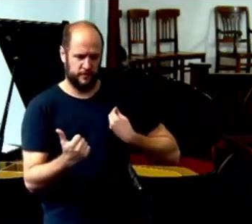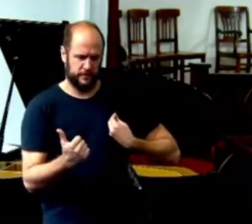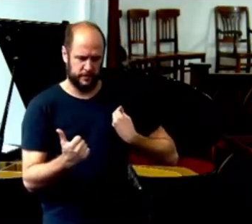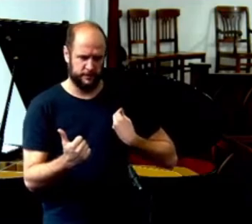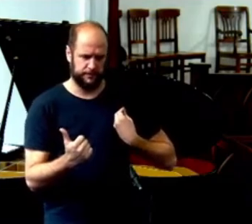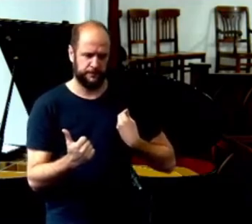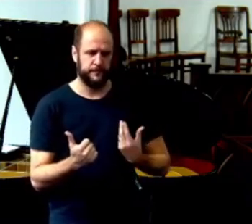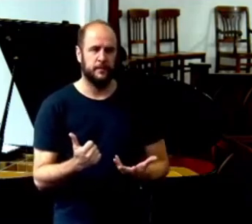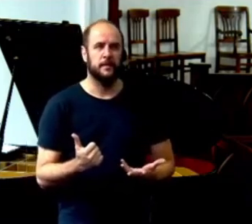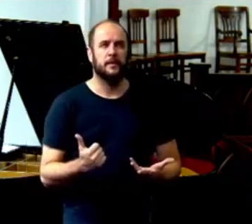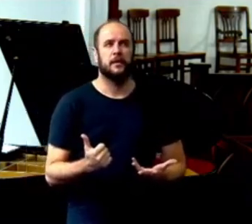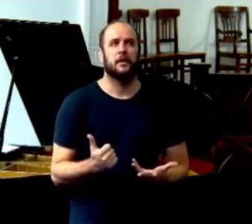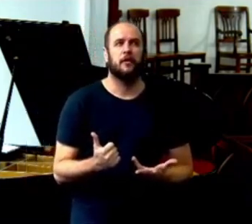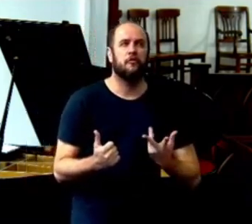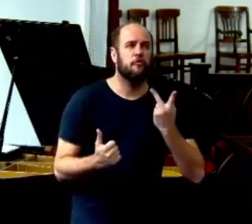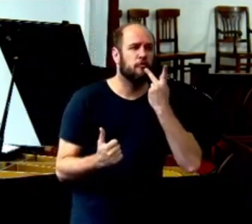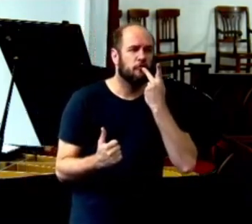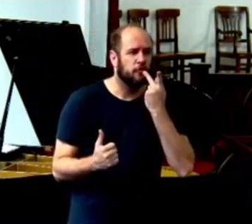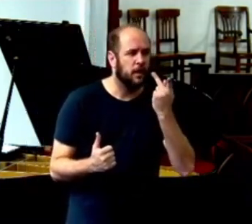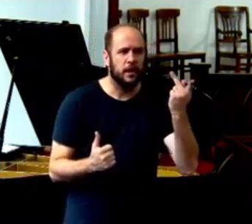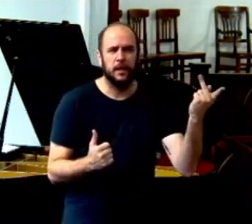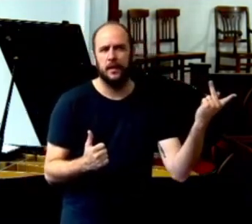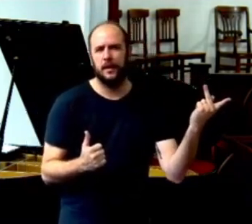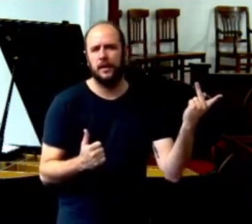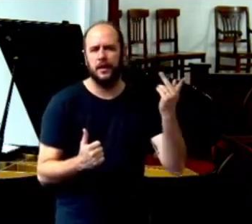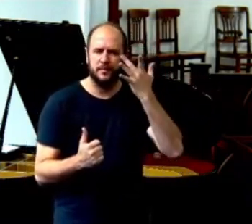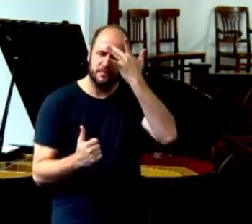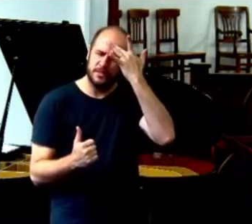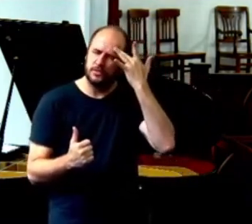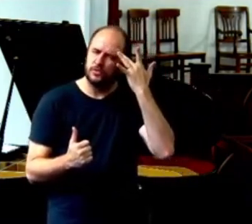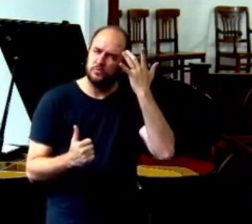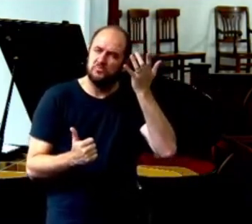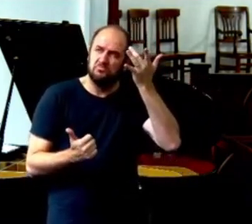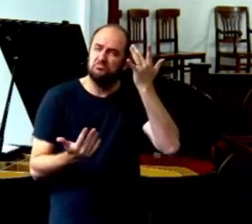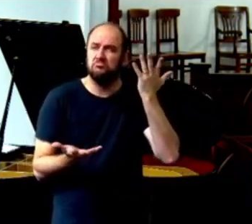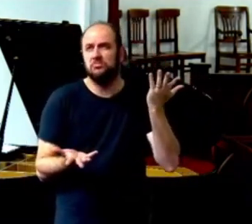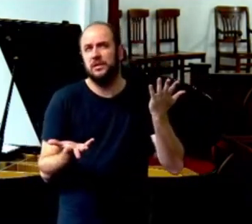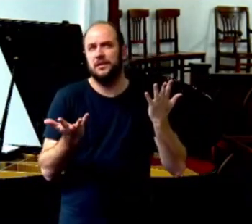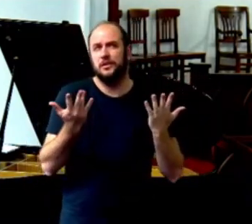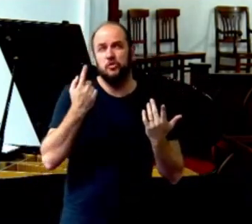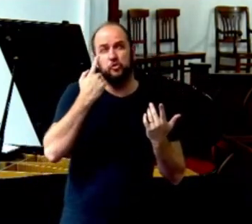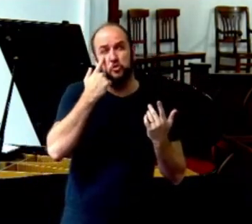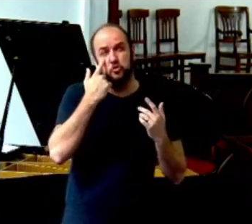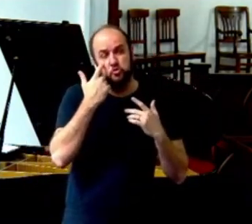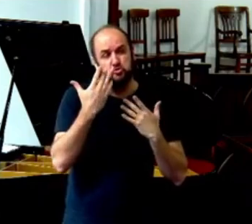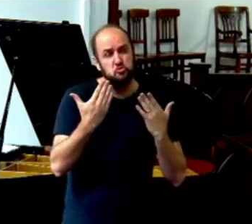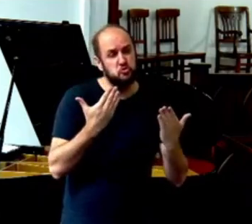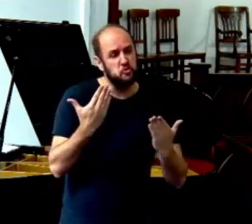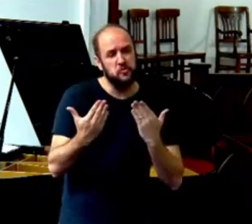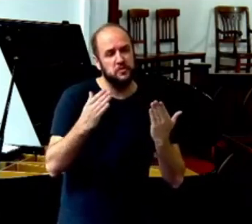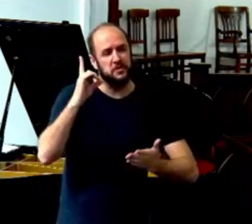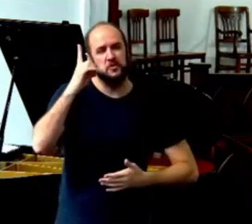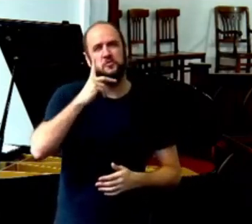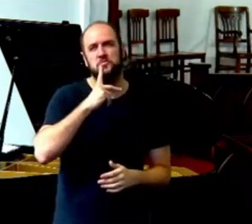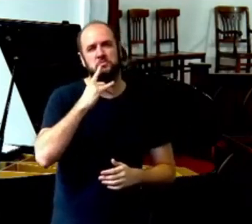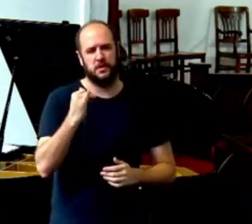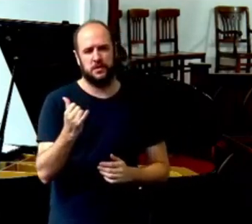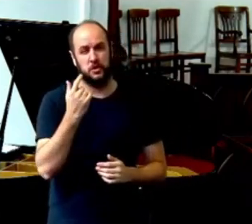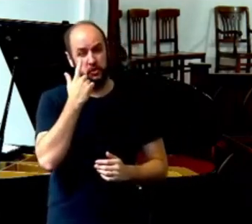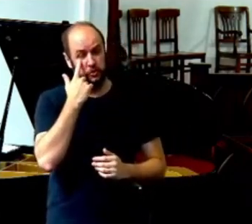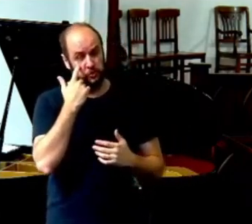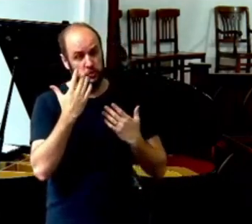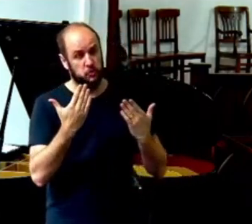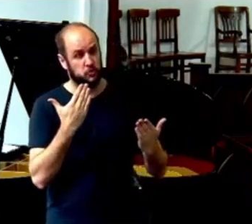é uma palavra àqueles que não têm certeza de que Deus é Pai, de que